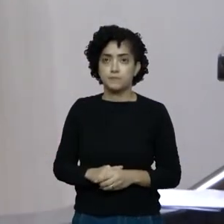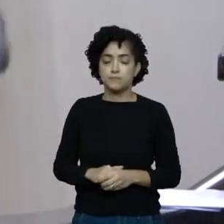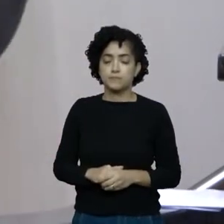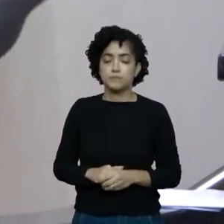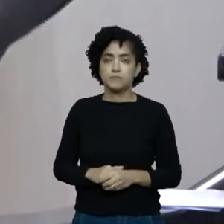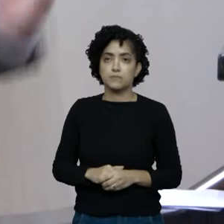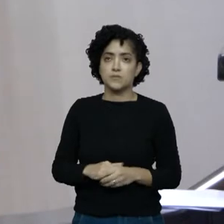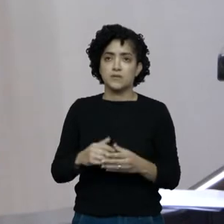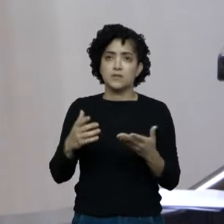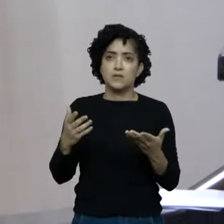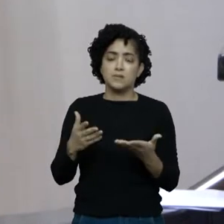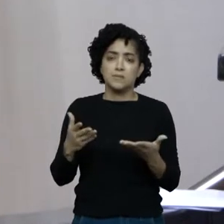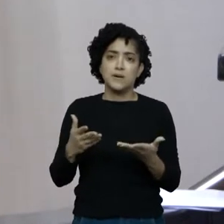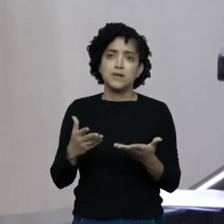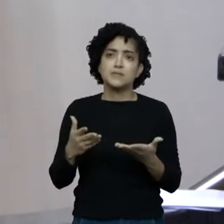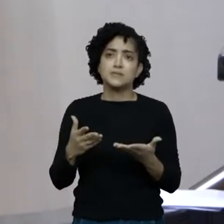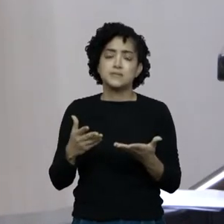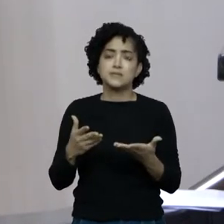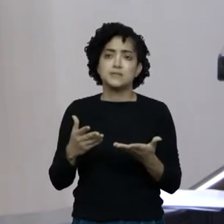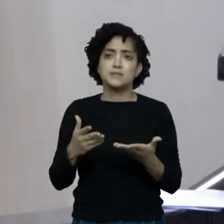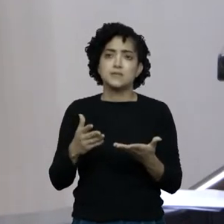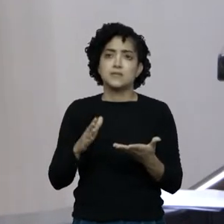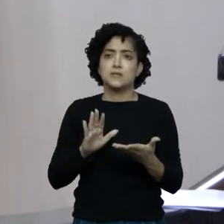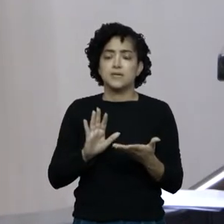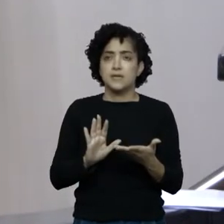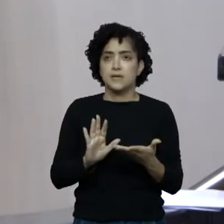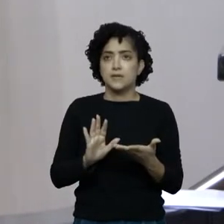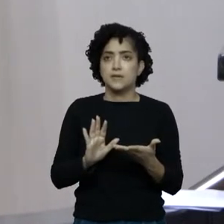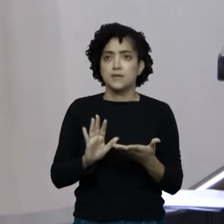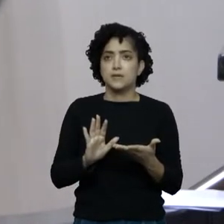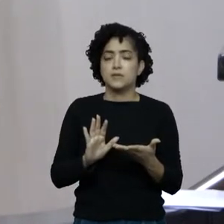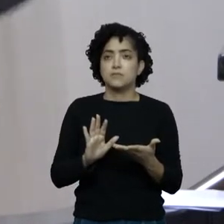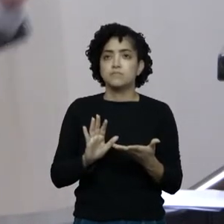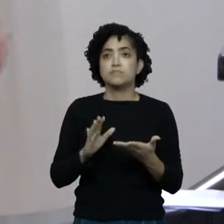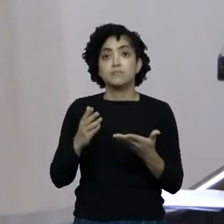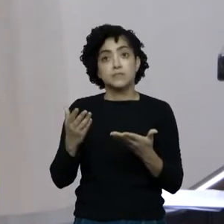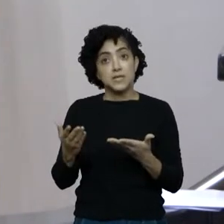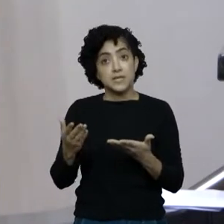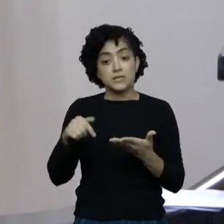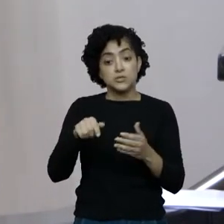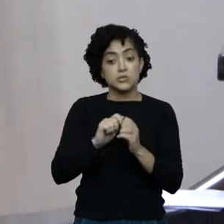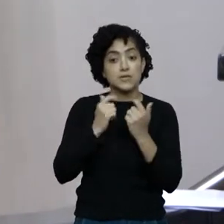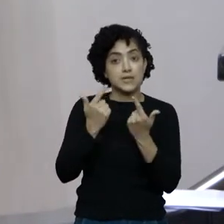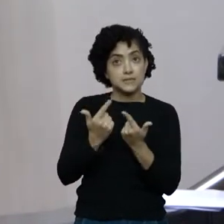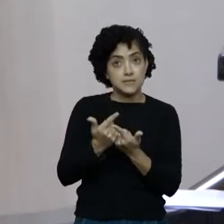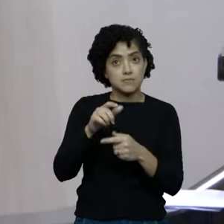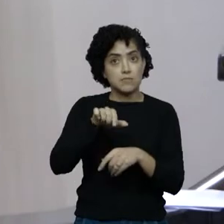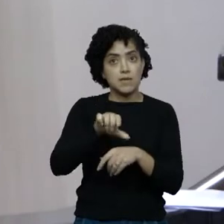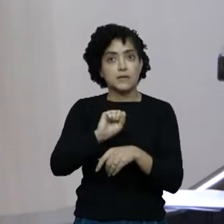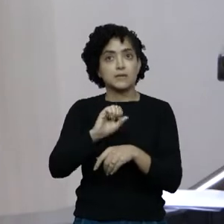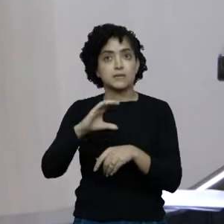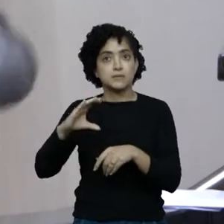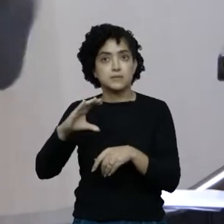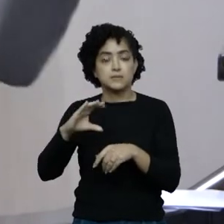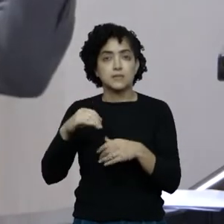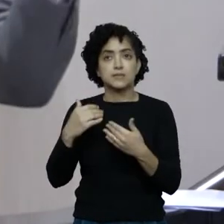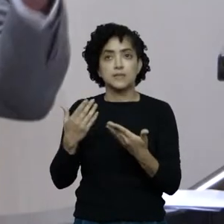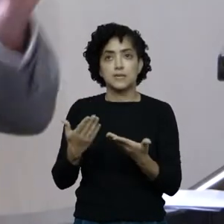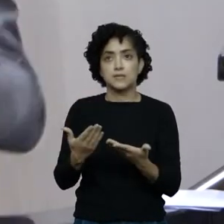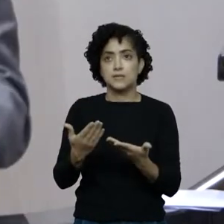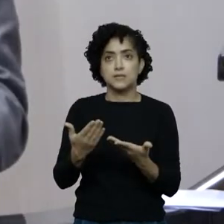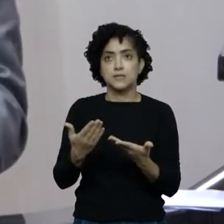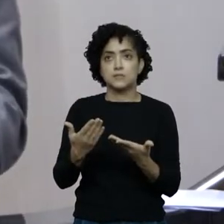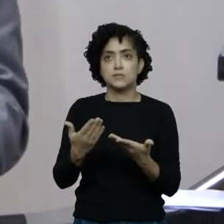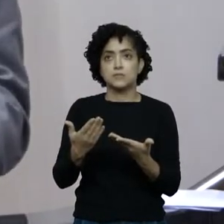E ai meu partir do pressuposto é de que a Assembleia Legislativa de Santa Catarina nunca